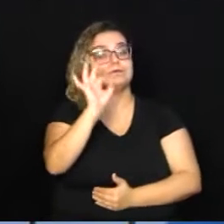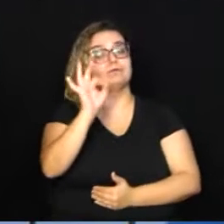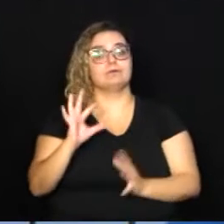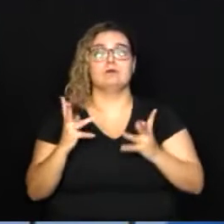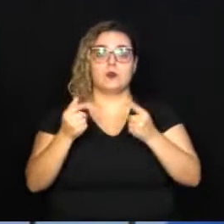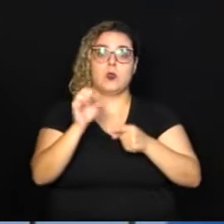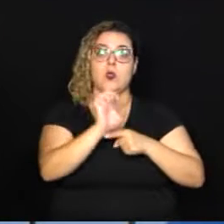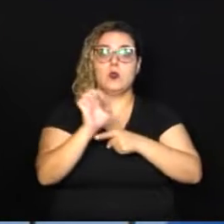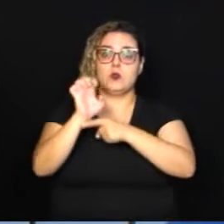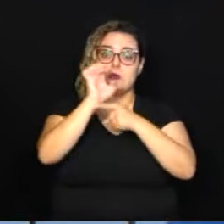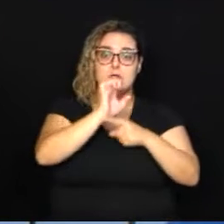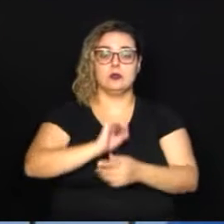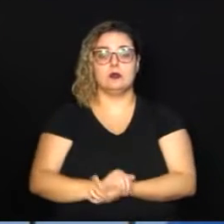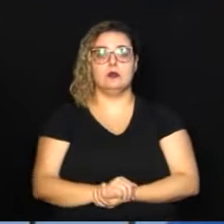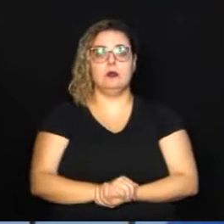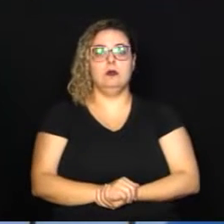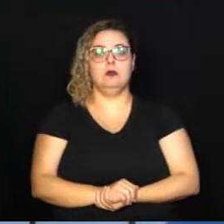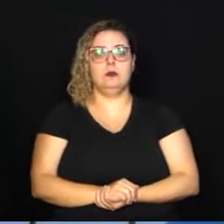estado.